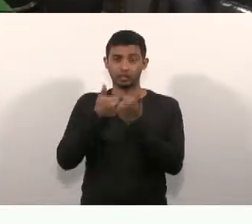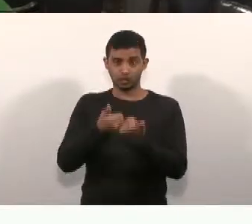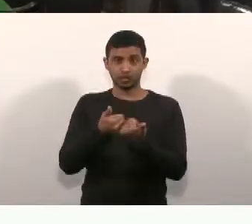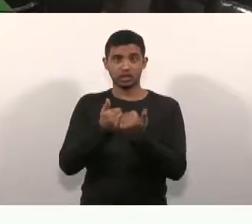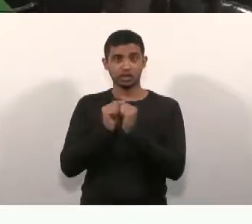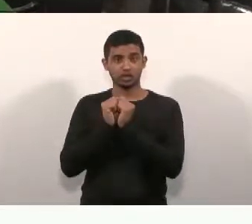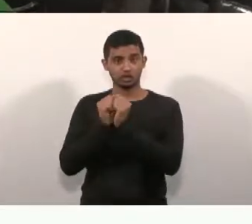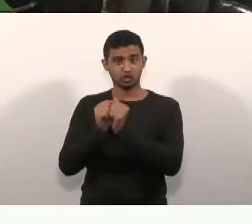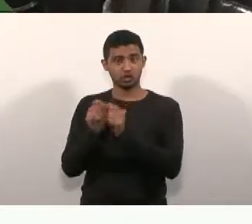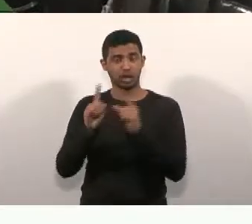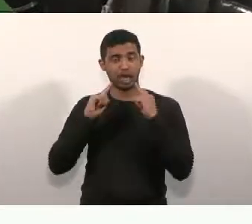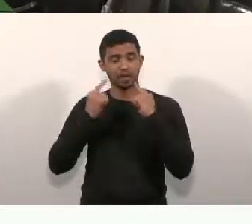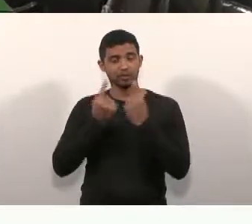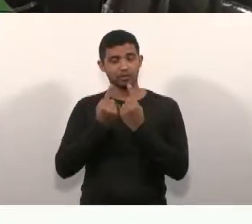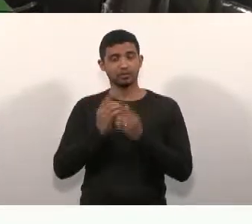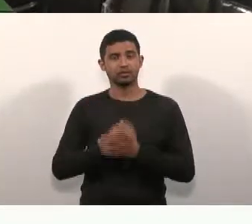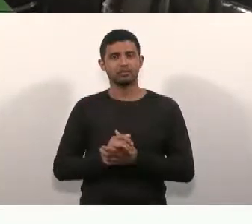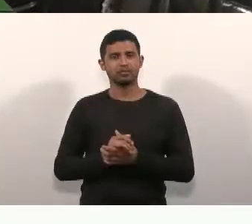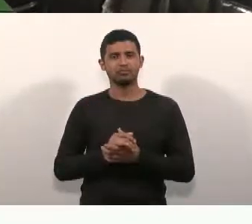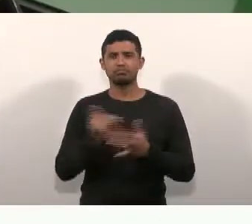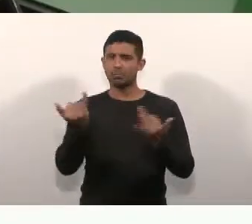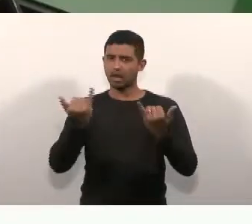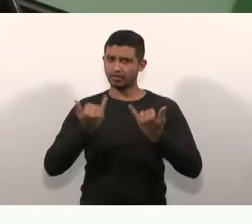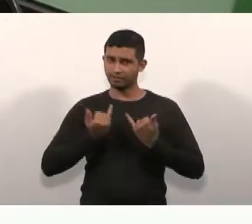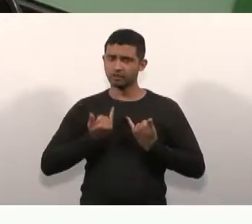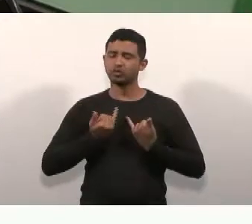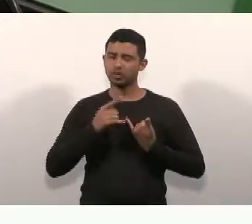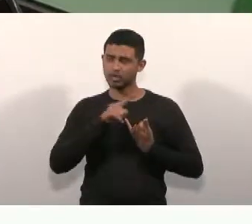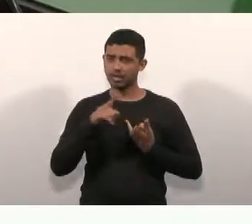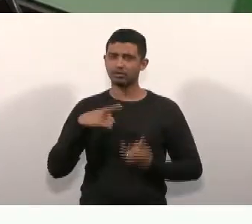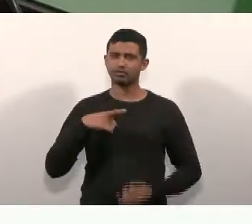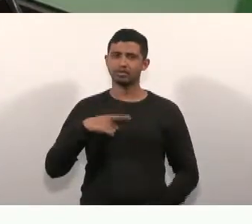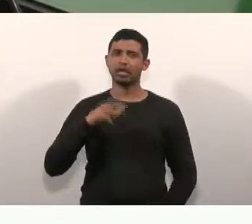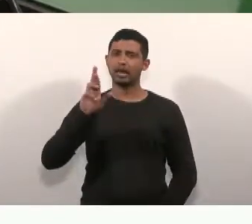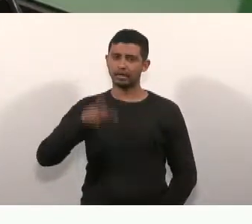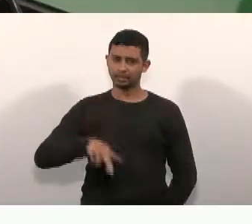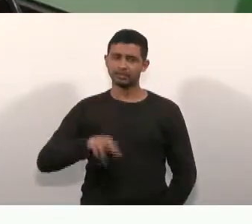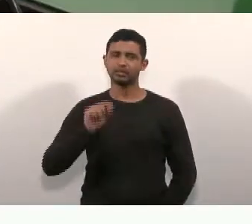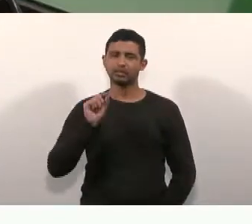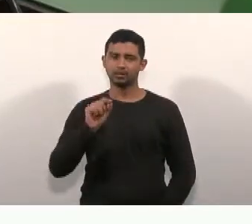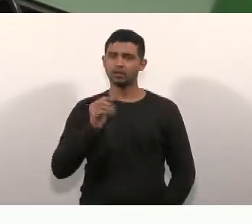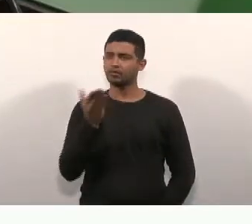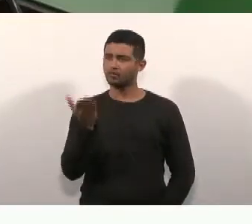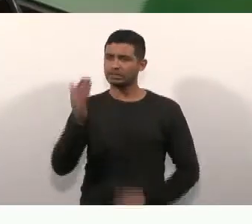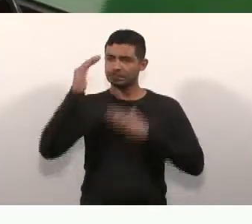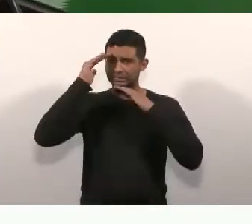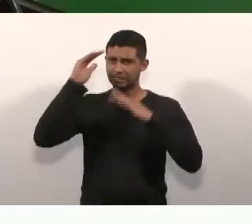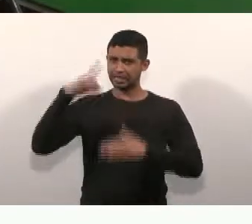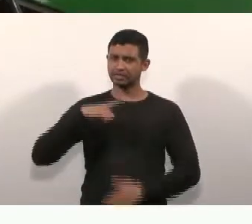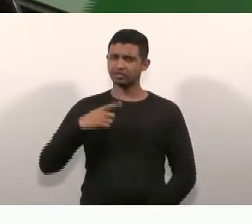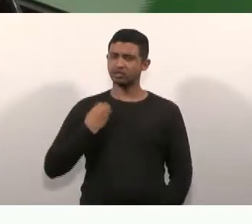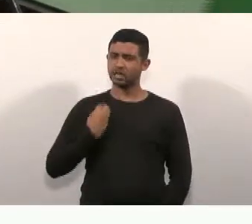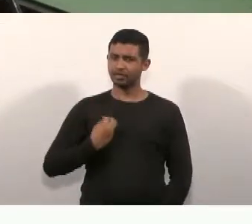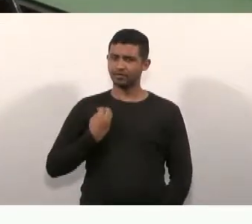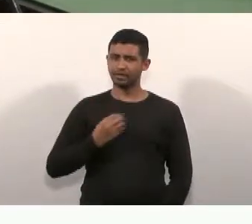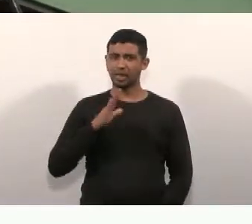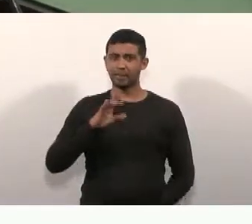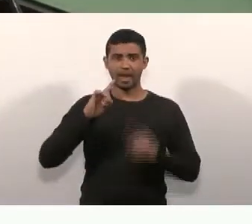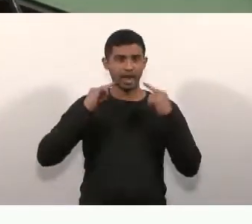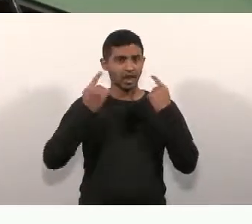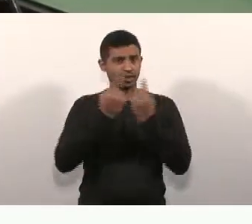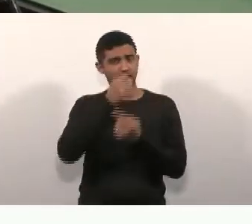uma das assessorias, me alertou, e de fato tem razão, Vossa Excelência estava presente, mas numa audiência